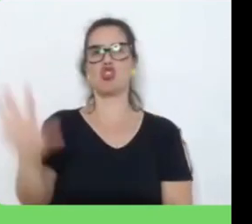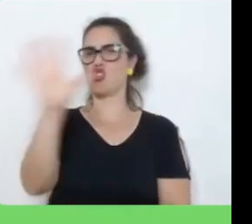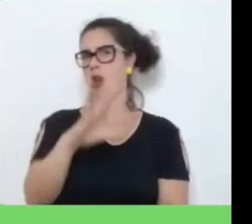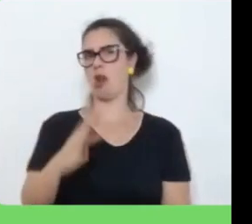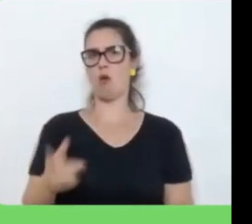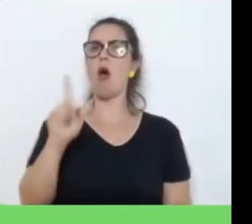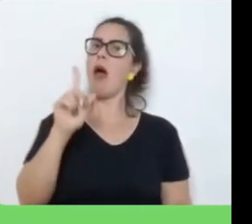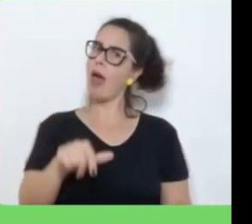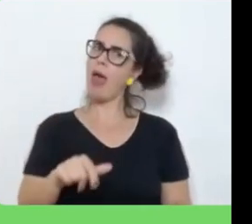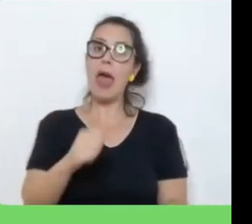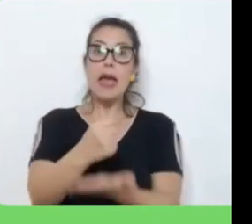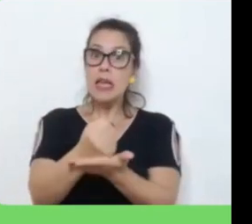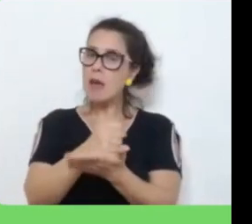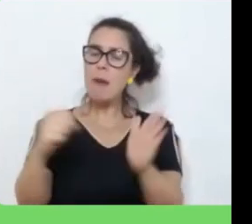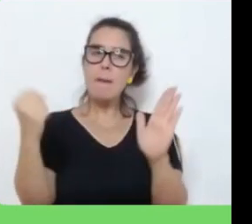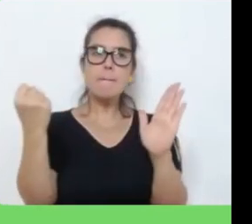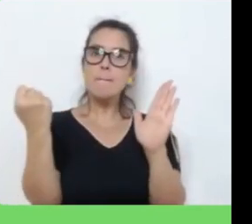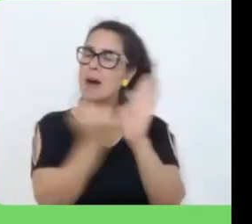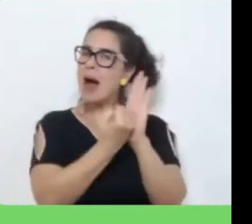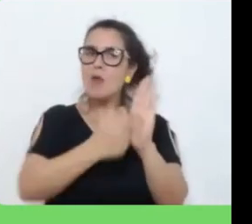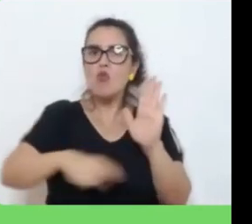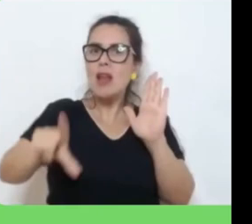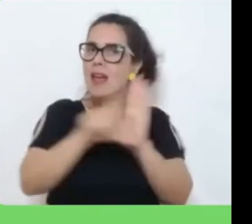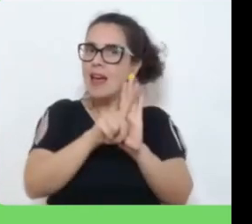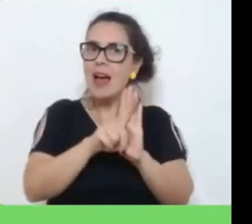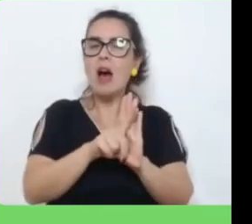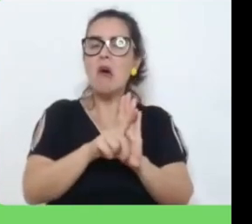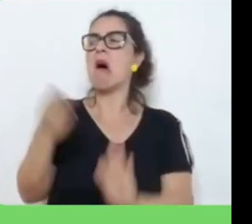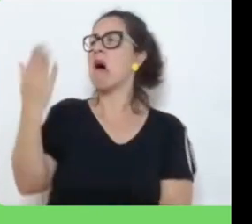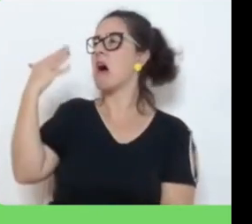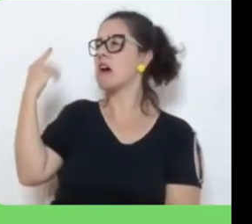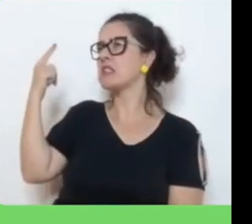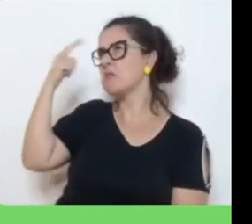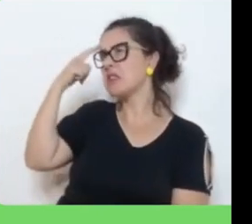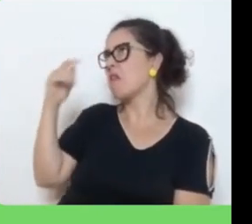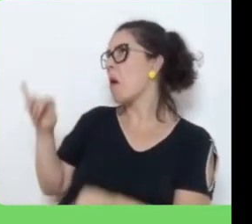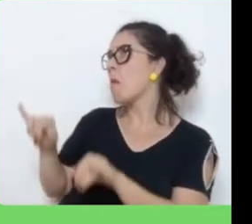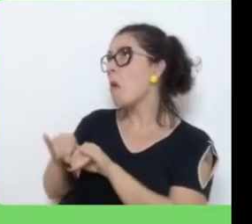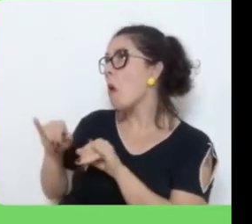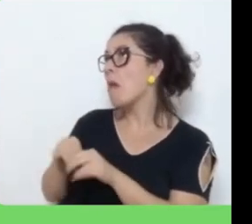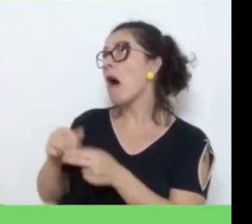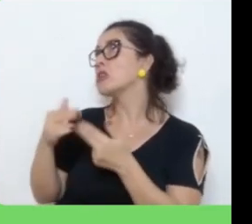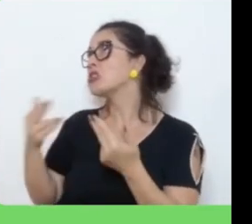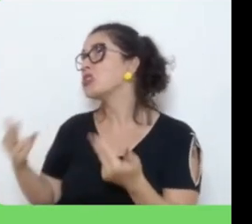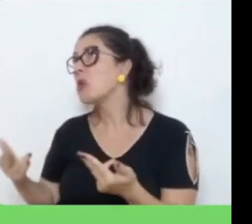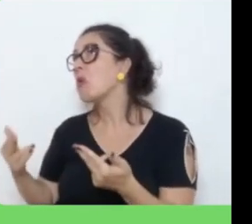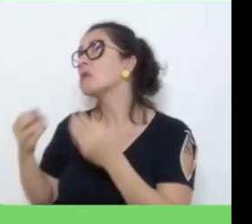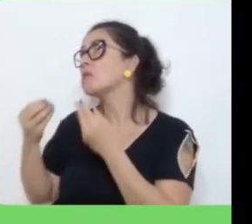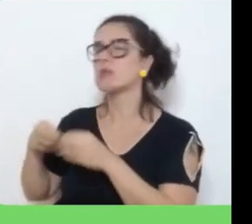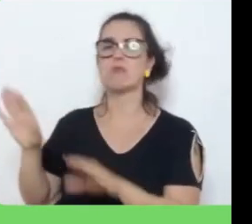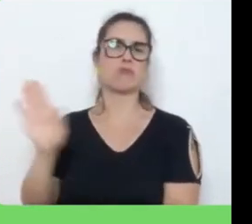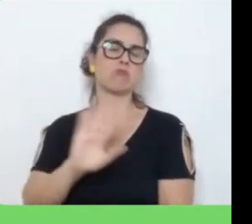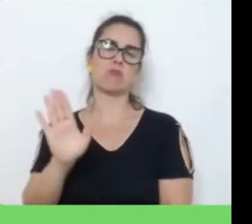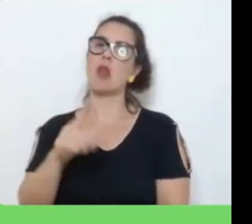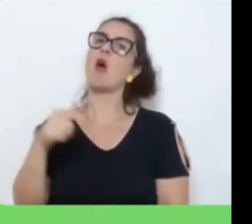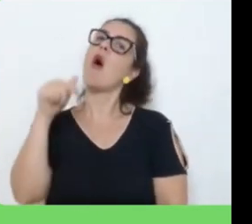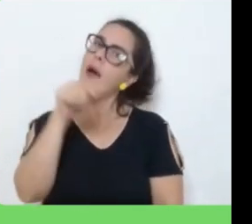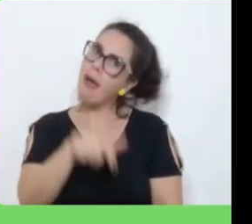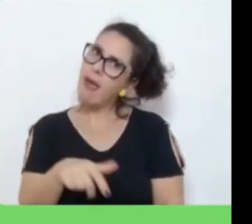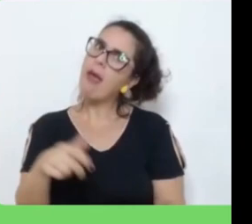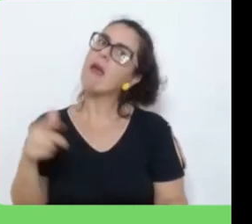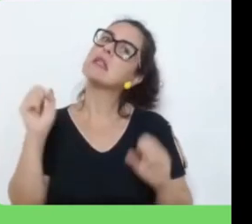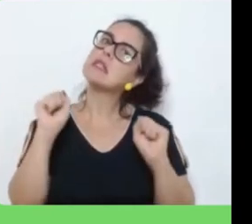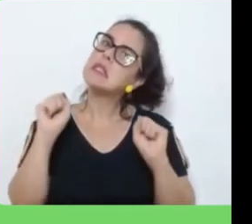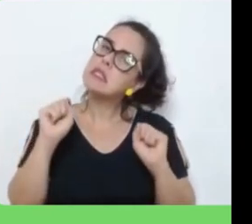dos Games ele desfaz muitos dos equívocos que foram levados dentro da da vida política institucional e transforma efetivamente